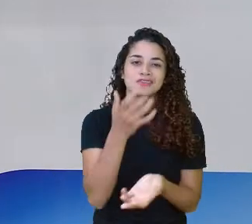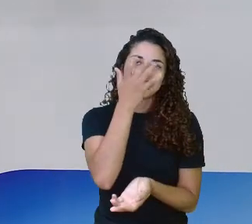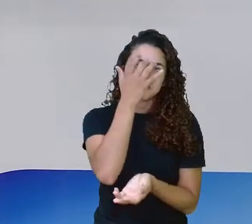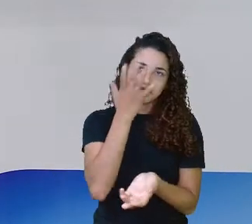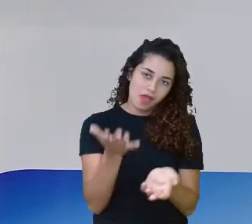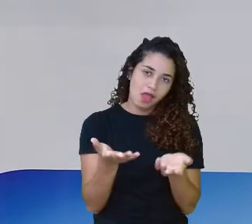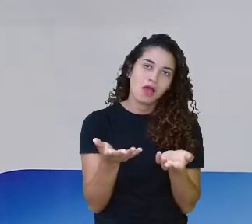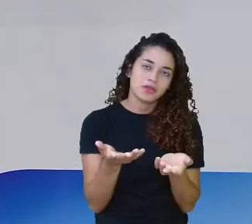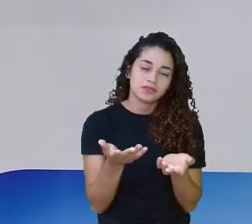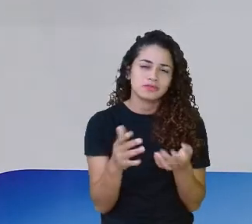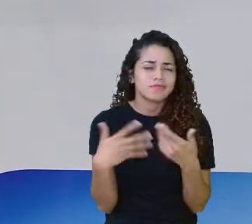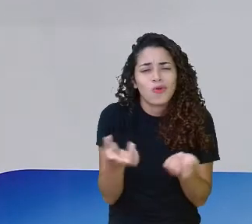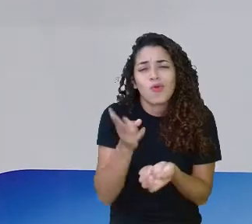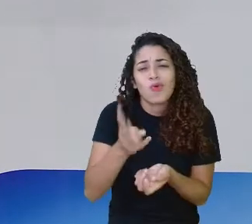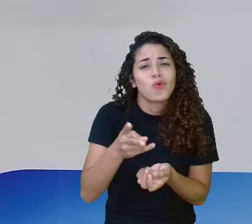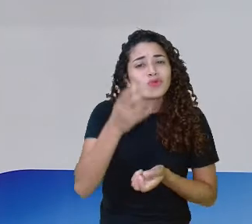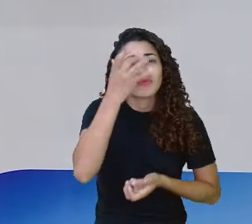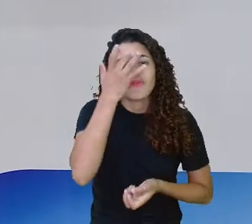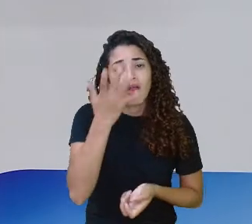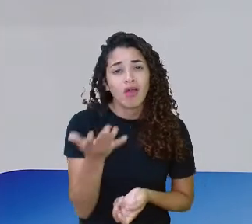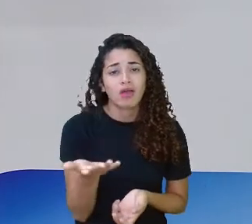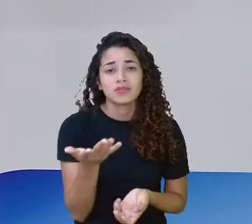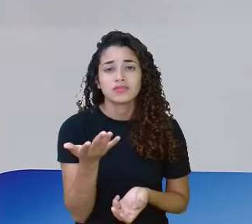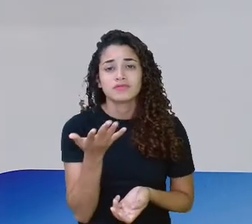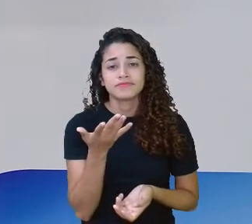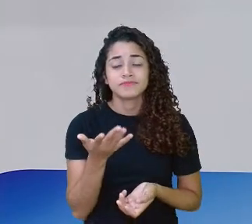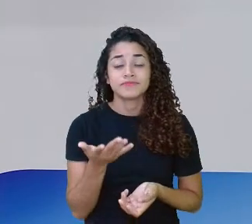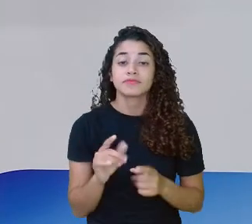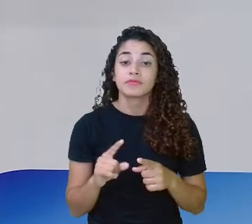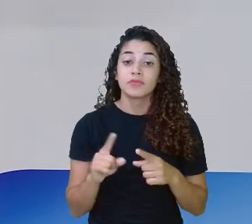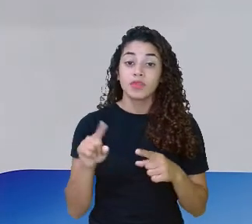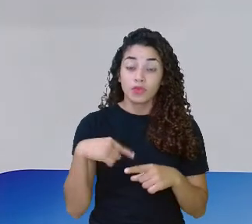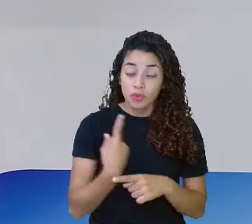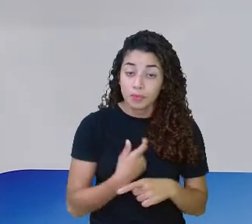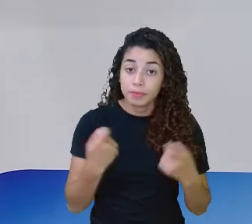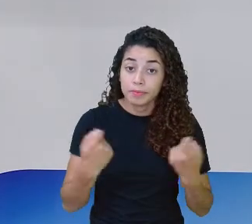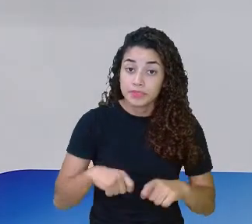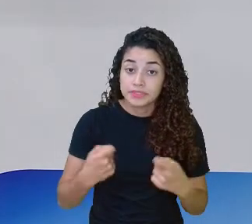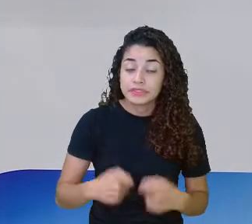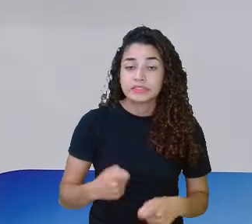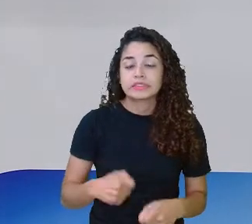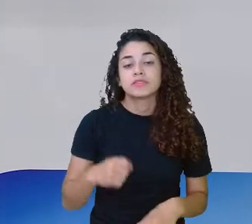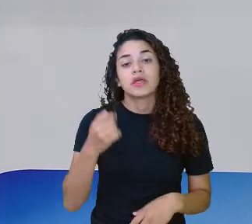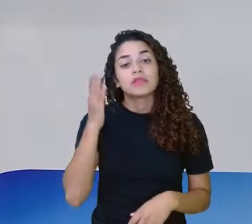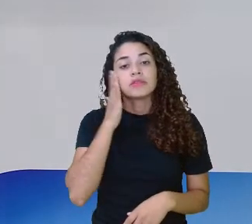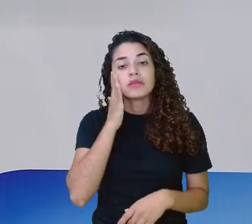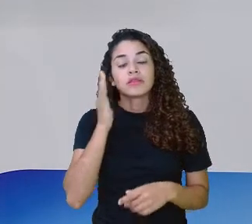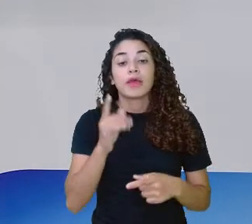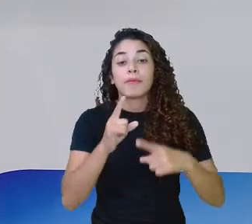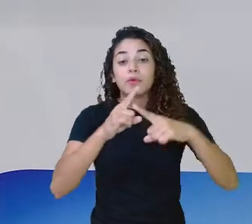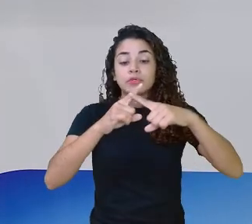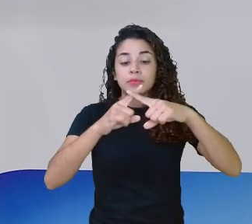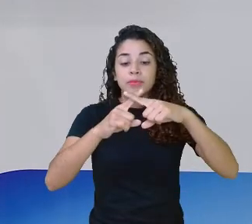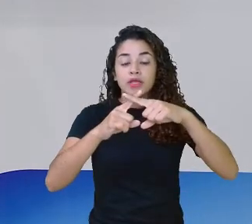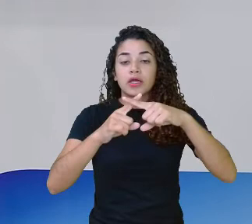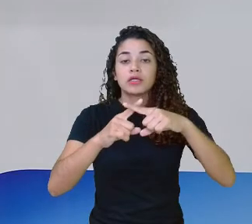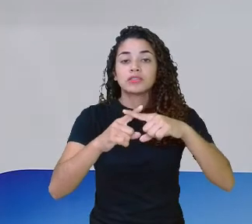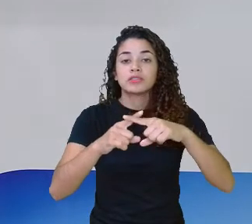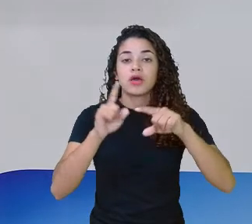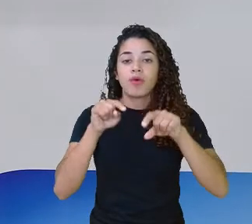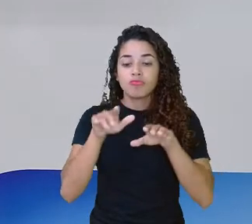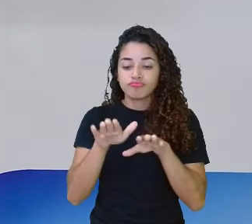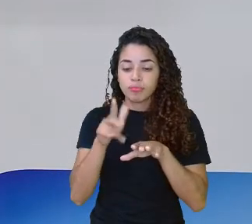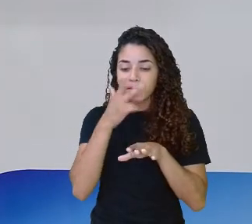gosto. Continua fácil. Porque a gente precisa entender que a multiplicação é um passo para a gente entender essas,